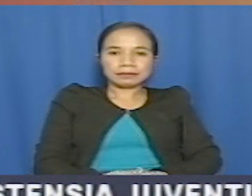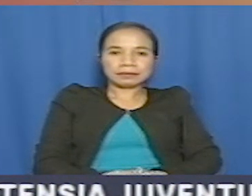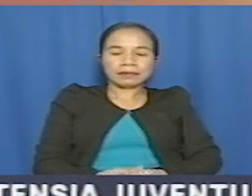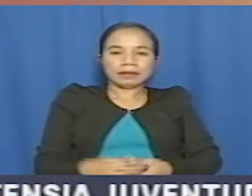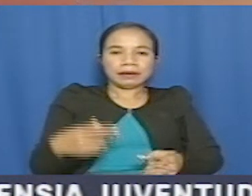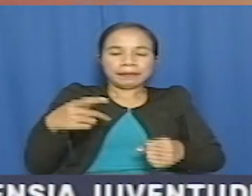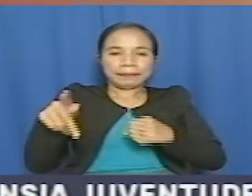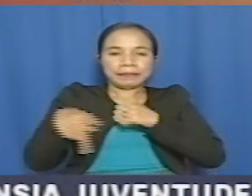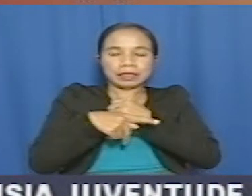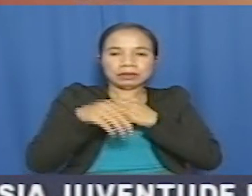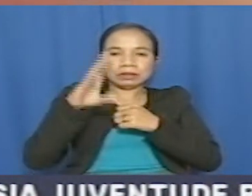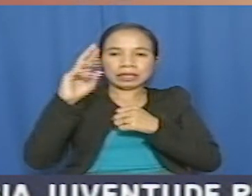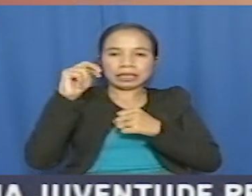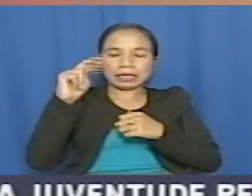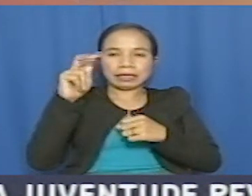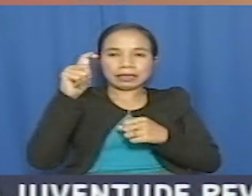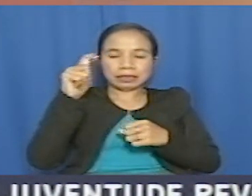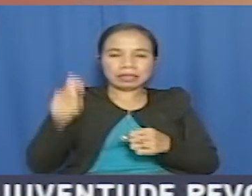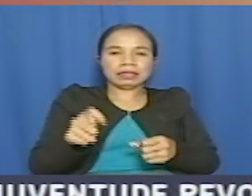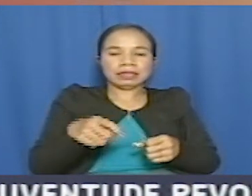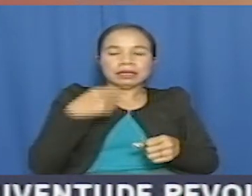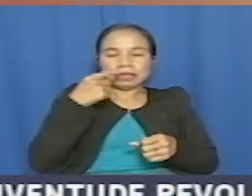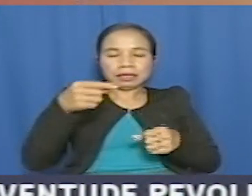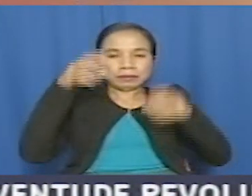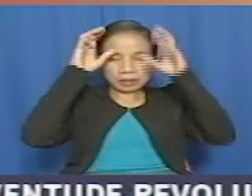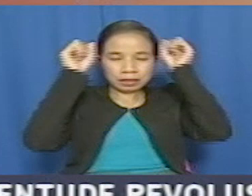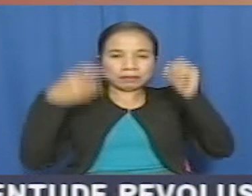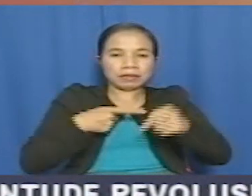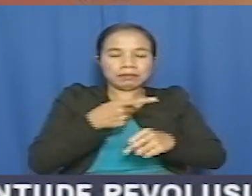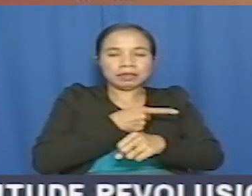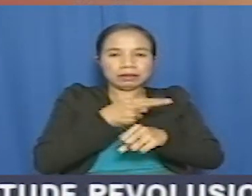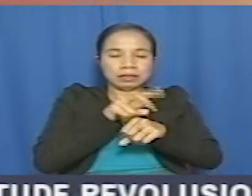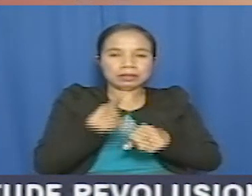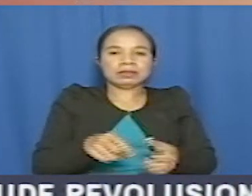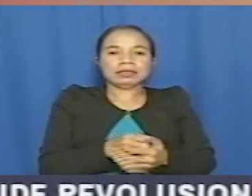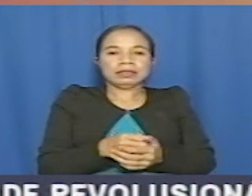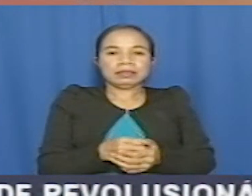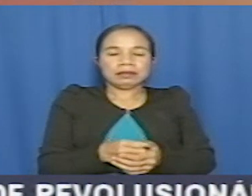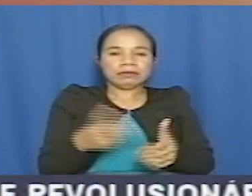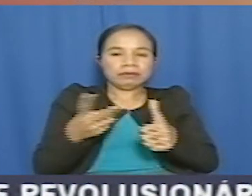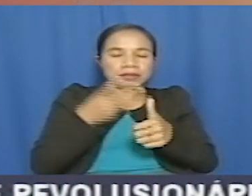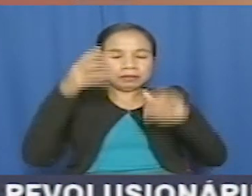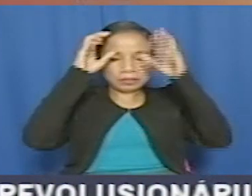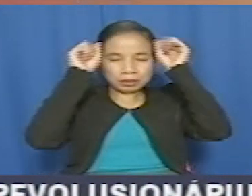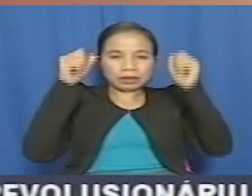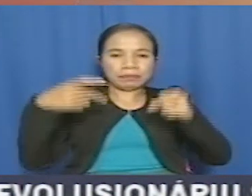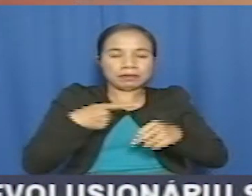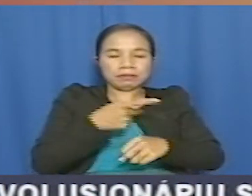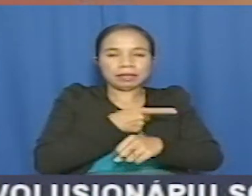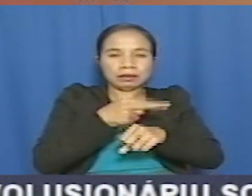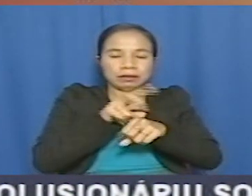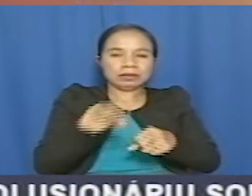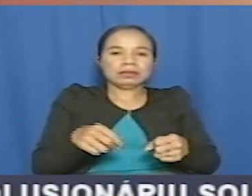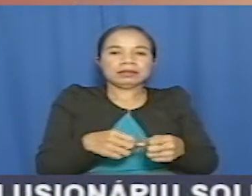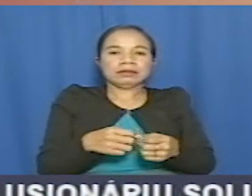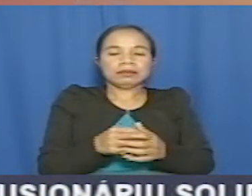Bancada oposição questiona o presidente do Parlamento Nacional Aniceto Gutiérrez, la delega competência da vice-presidente do Parlamento Nacional, onde organiza